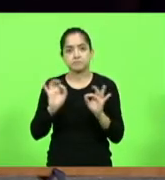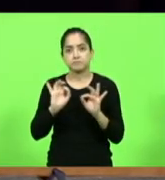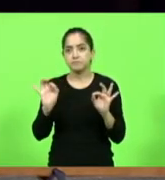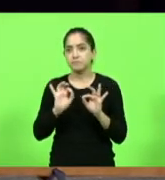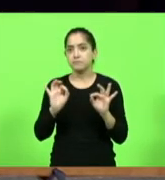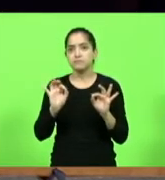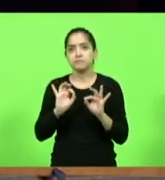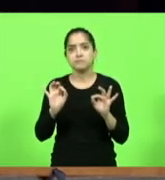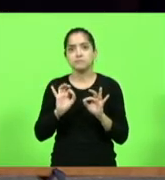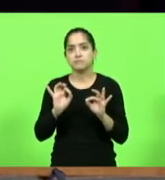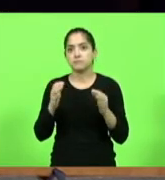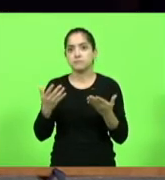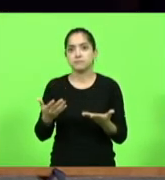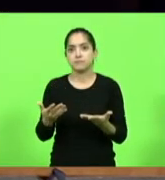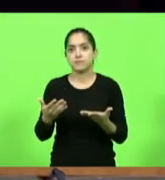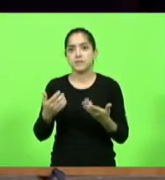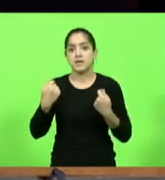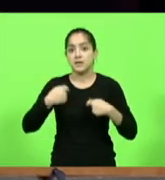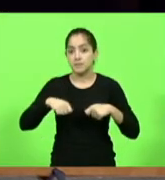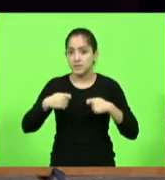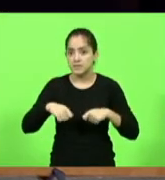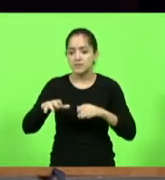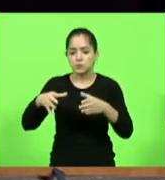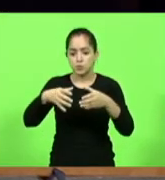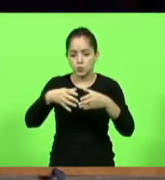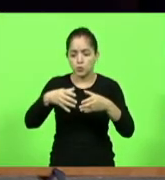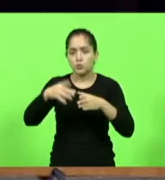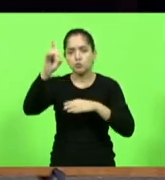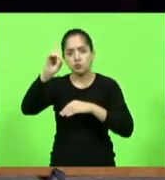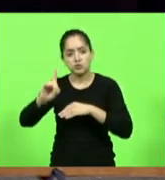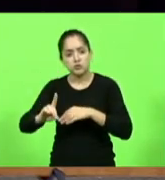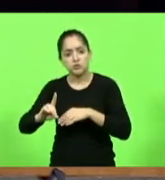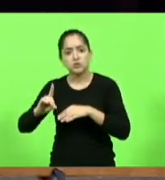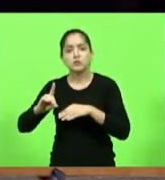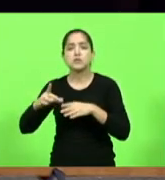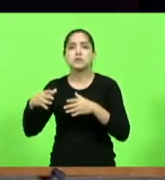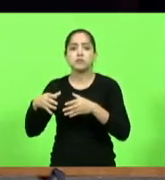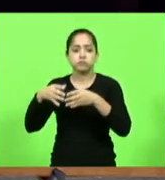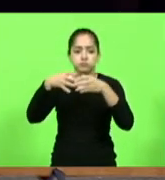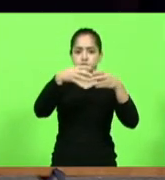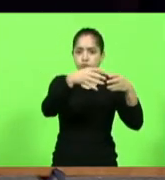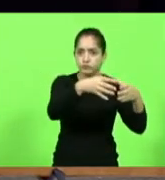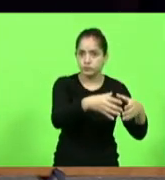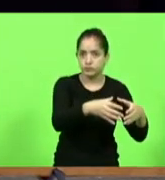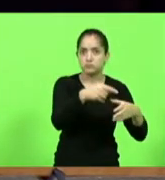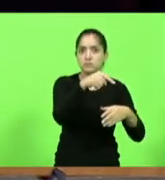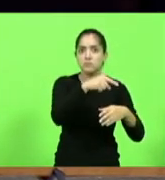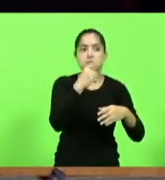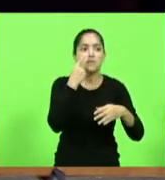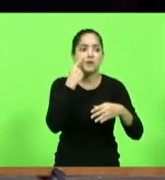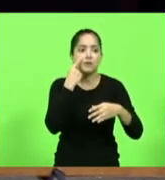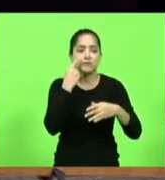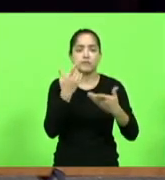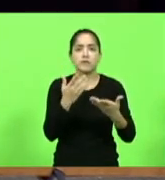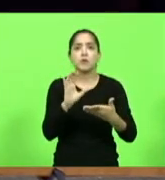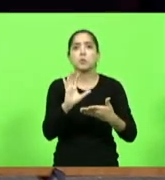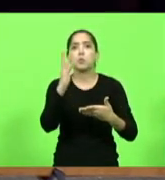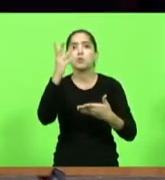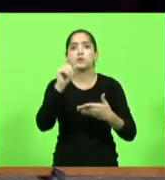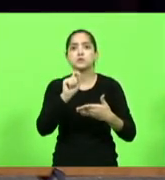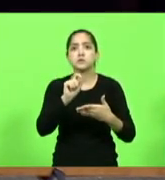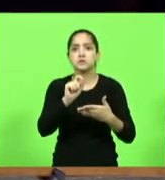tinha que ter se deslocado a diretoria toda para a região, não apenas